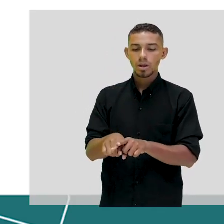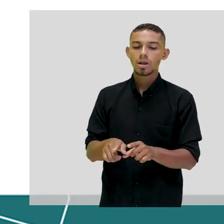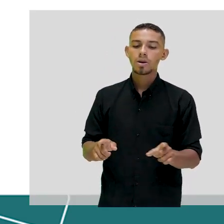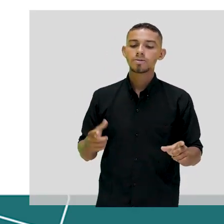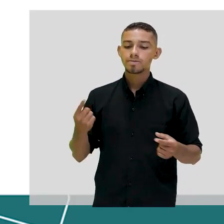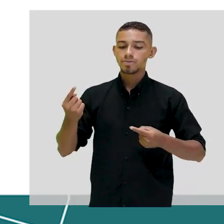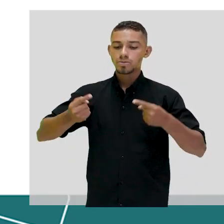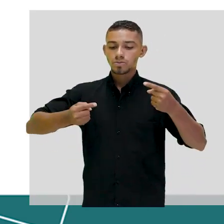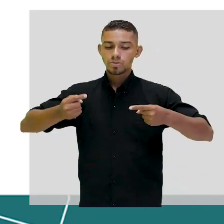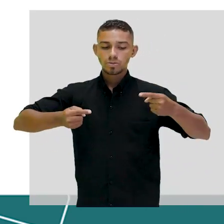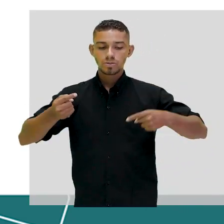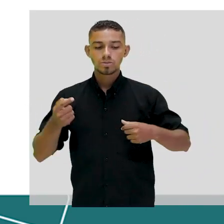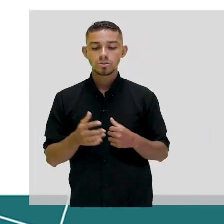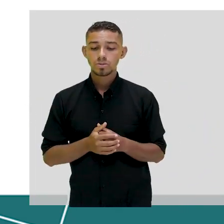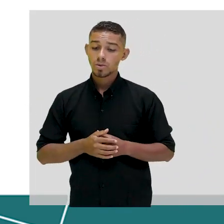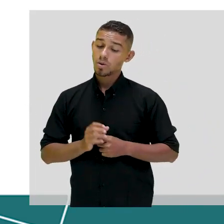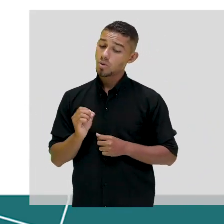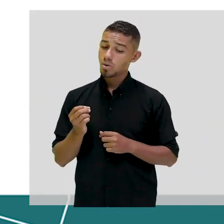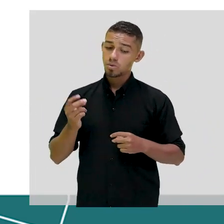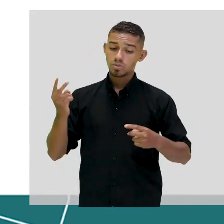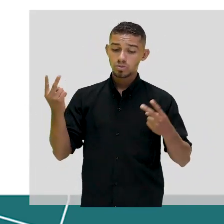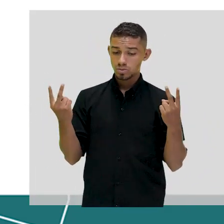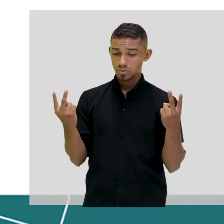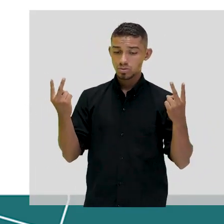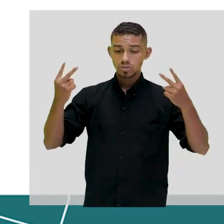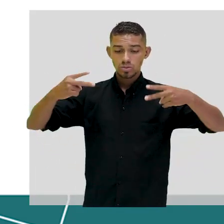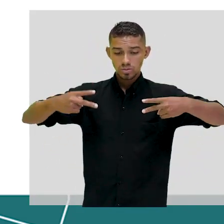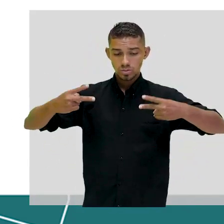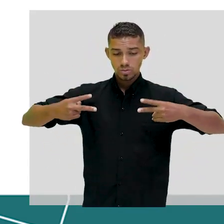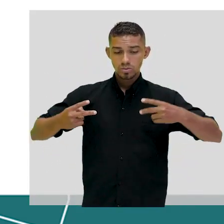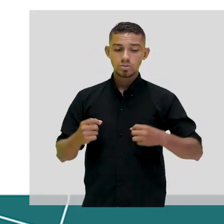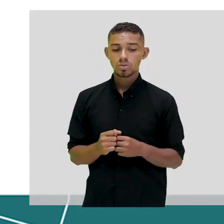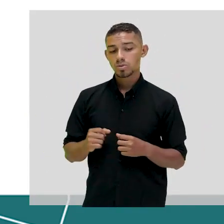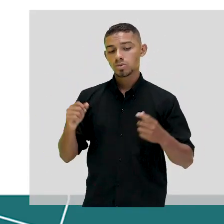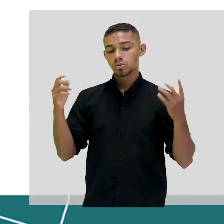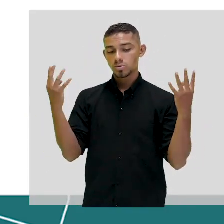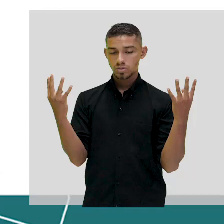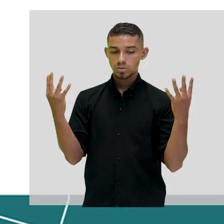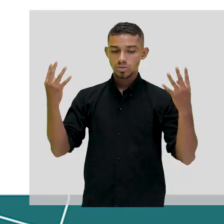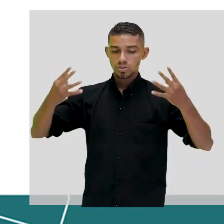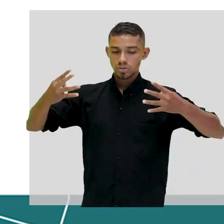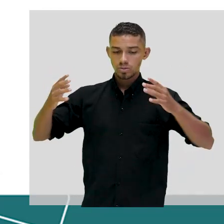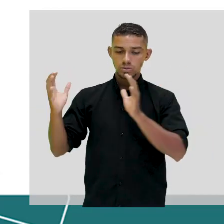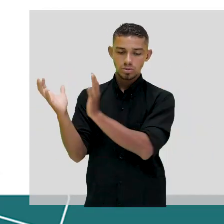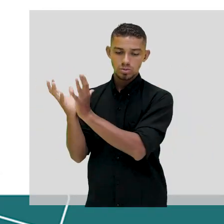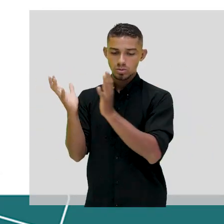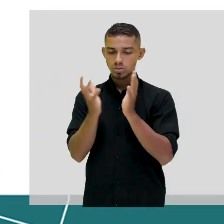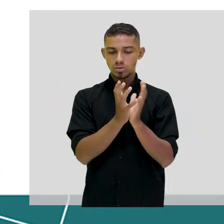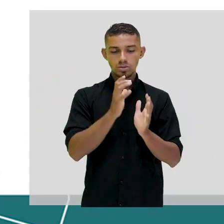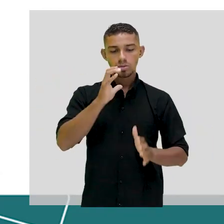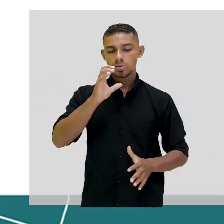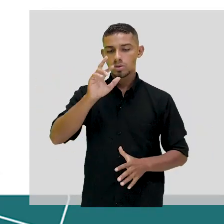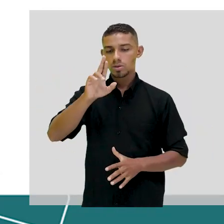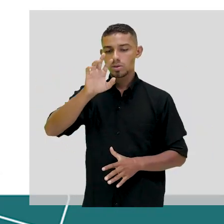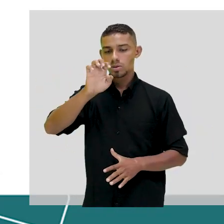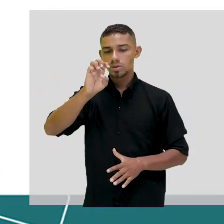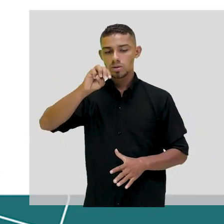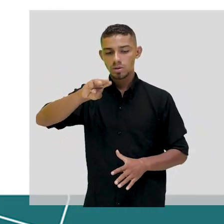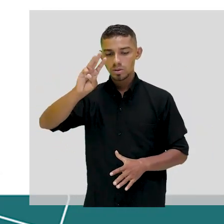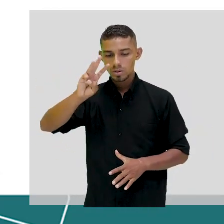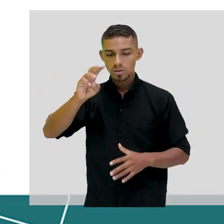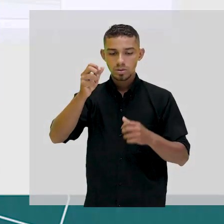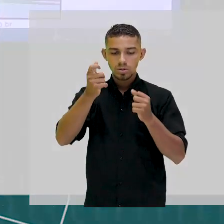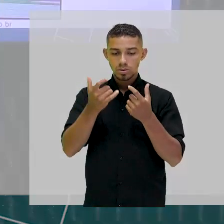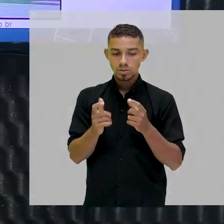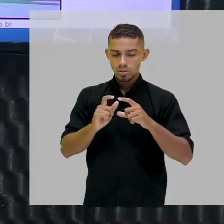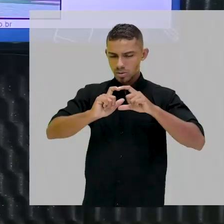competições 1 contra 1, 2 contra 2 e 4 contra 4, que é aquele trio que eu falei para vocês ainda há pouco. Está em